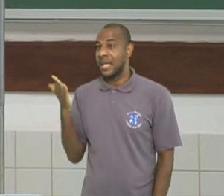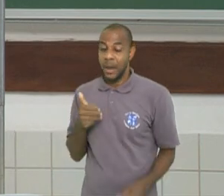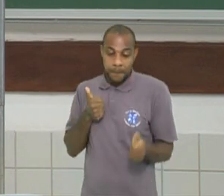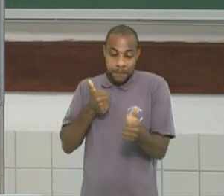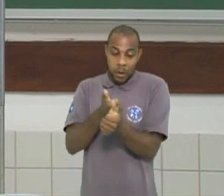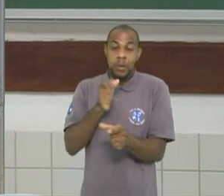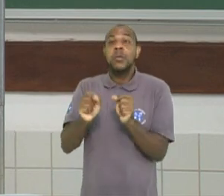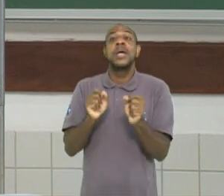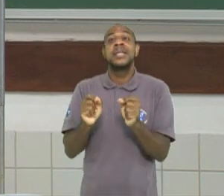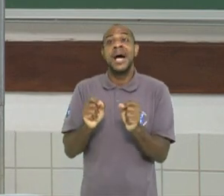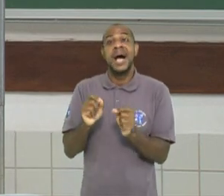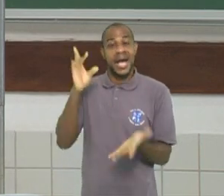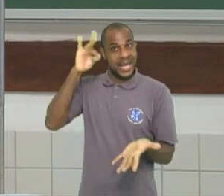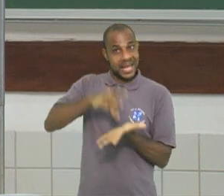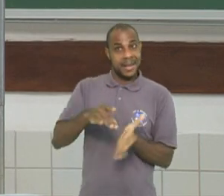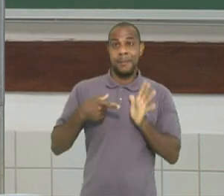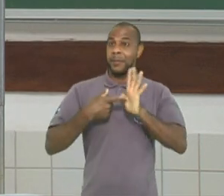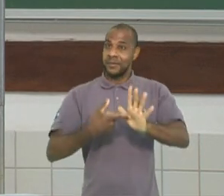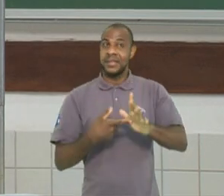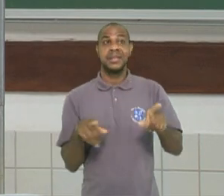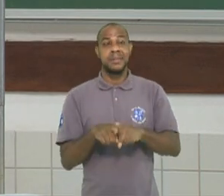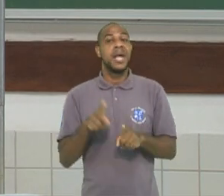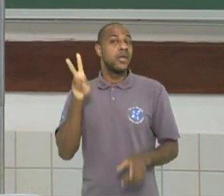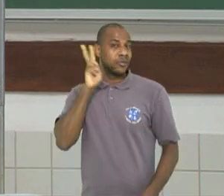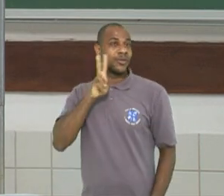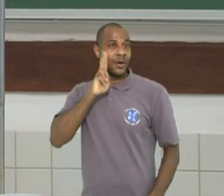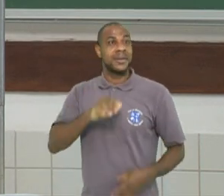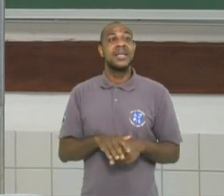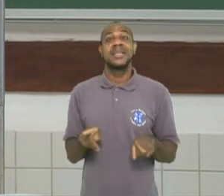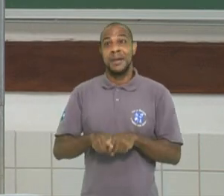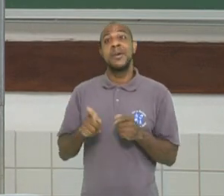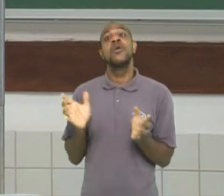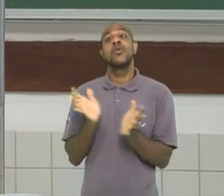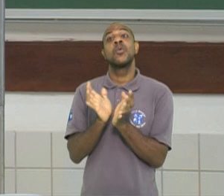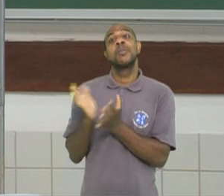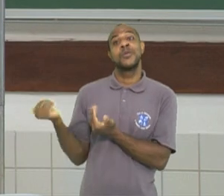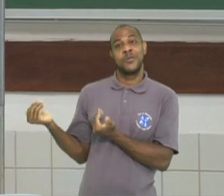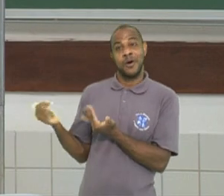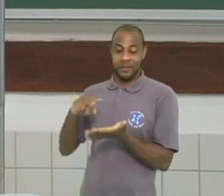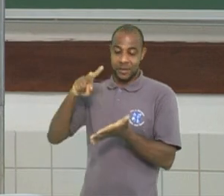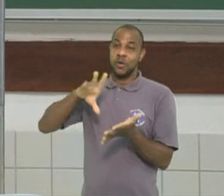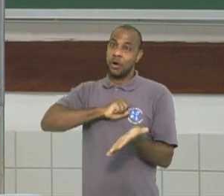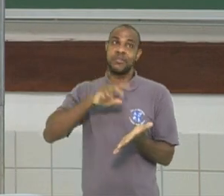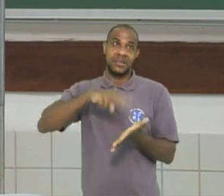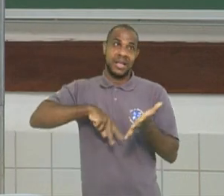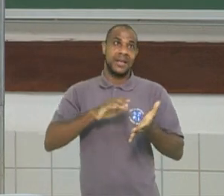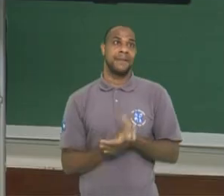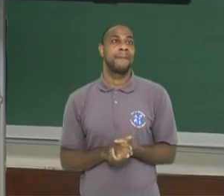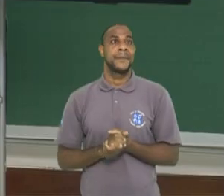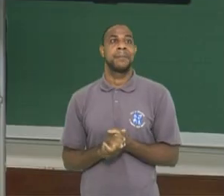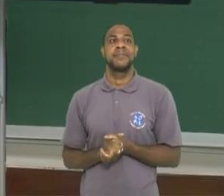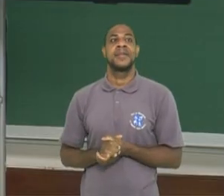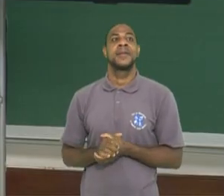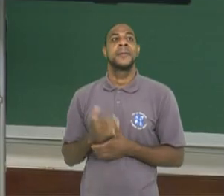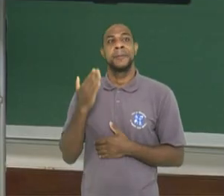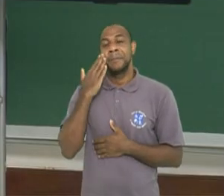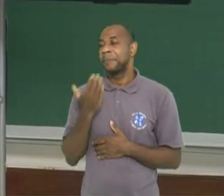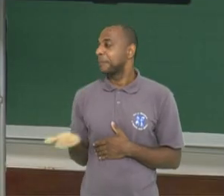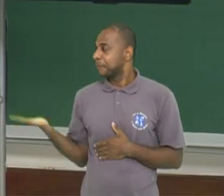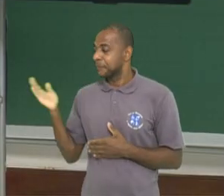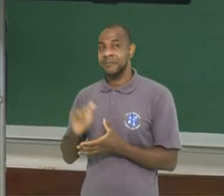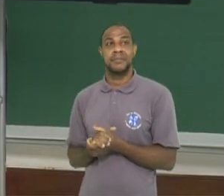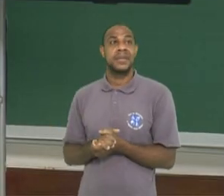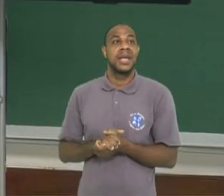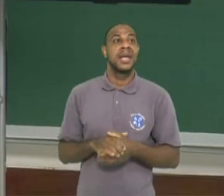próximo da realidade e assim Lógico é um público mais jovem agora a gente vai para o público adulto Olha só